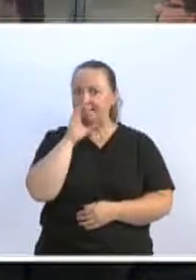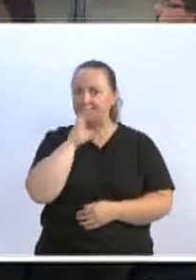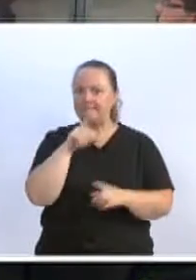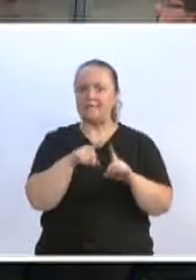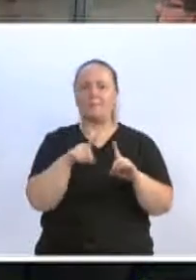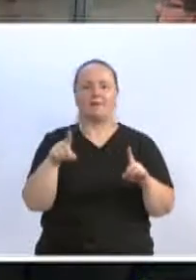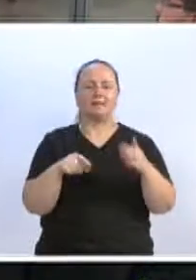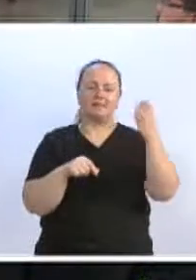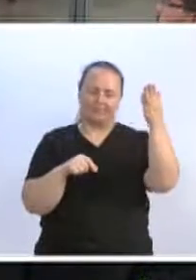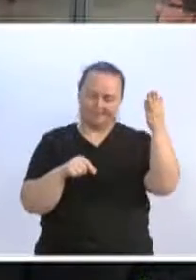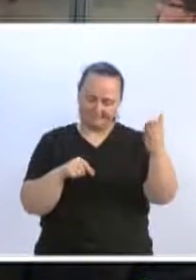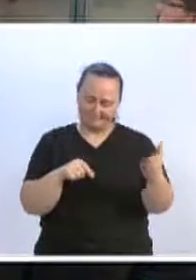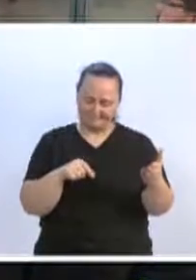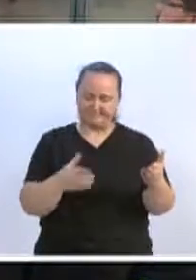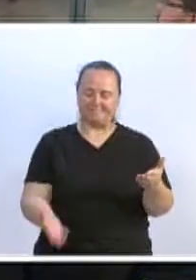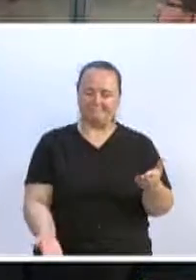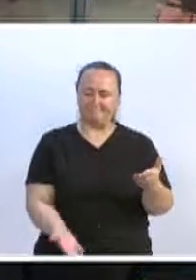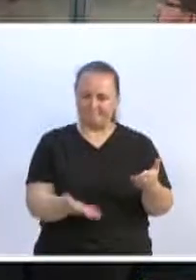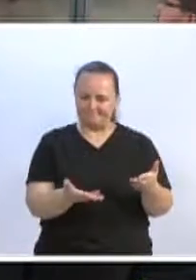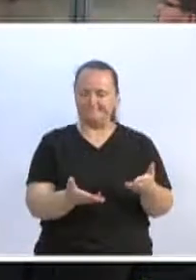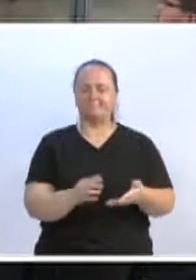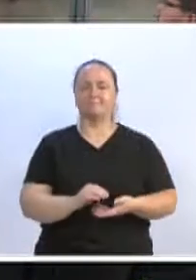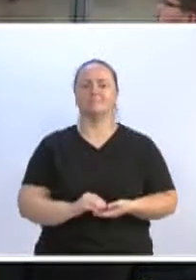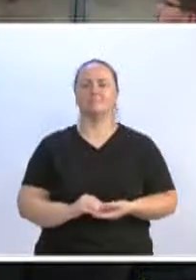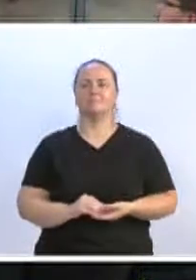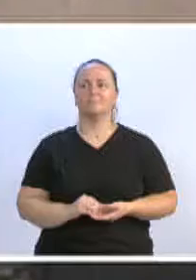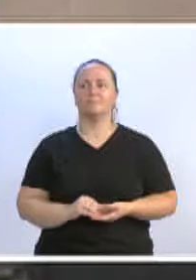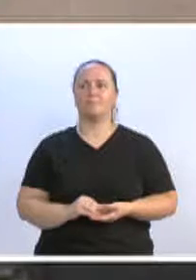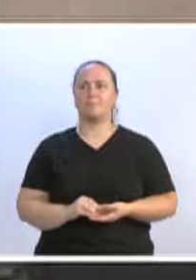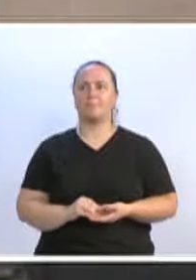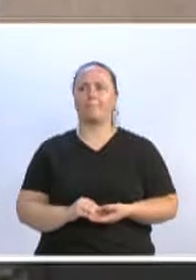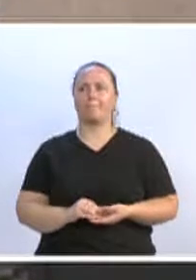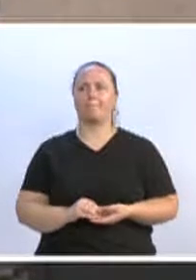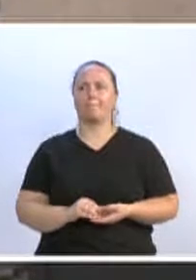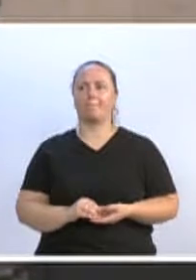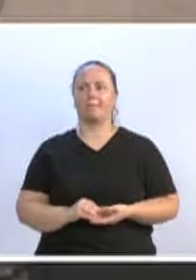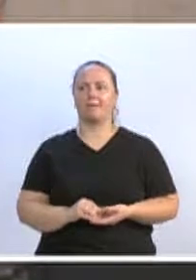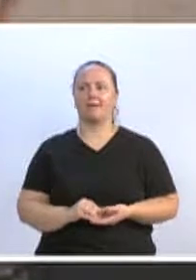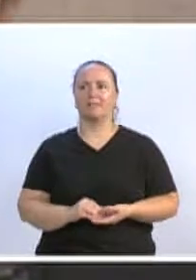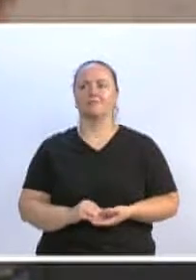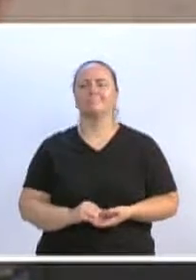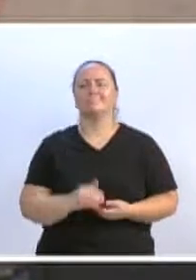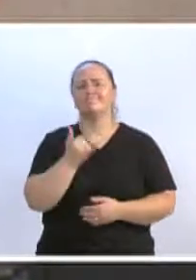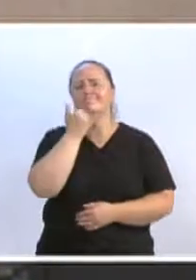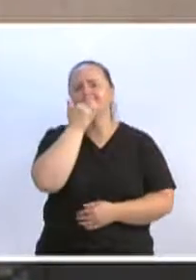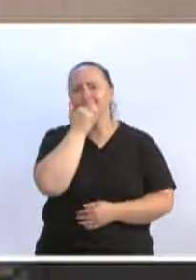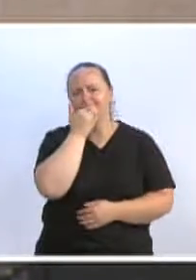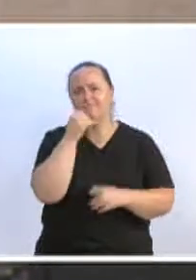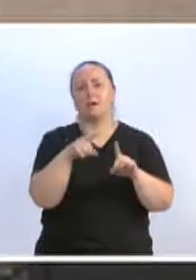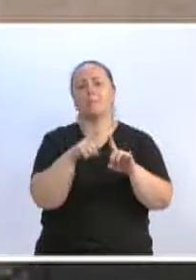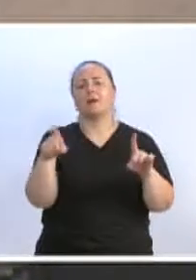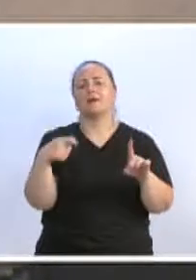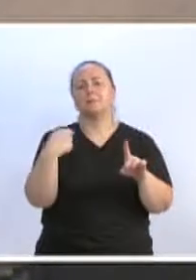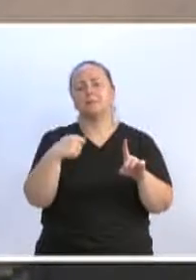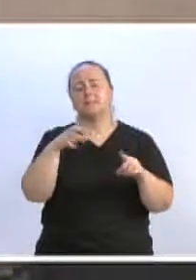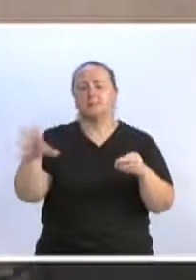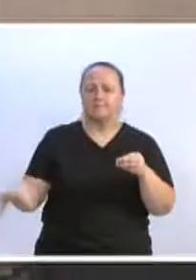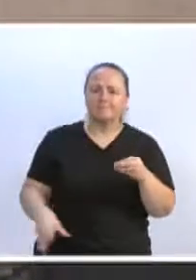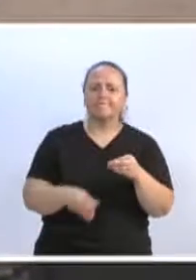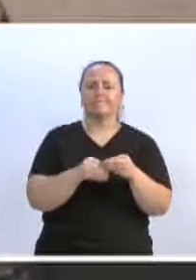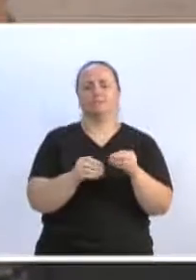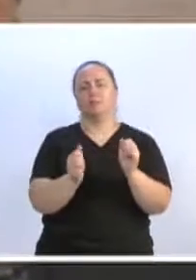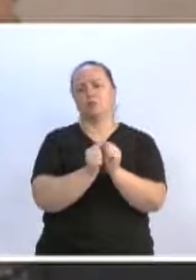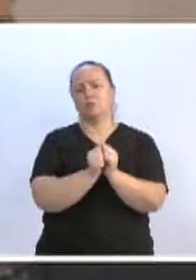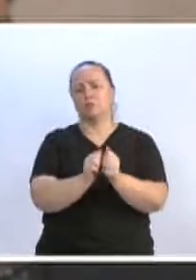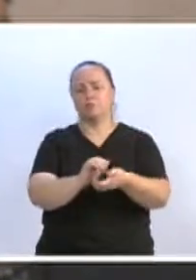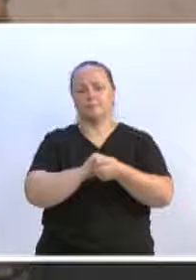musicalmente autorização do devedor caminha desculpe interromper mas realmente tem colaborar com esse pronunciamento tem que parabenizar o